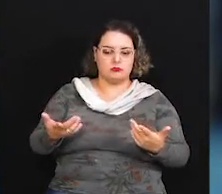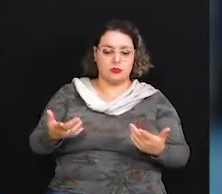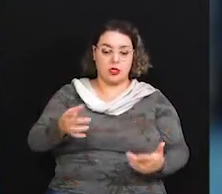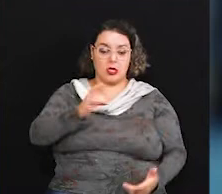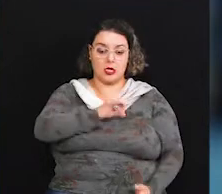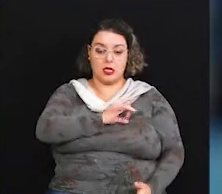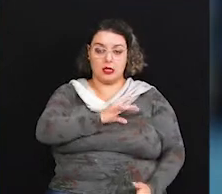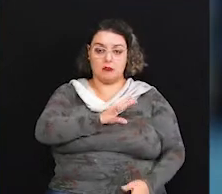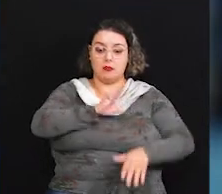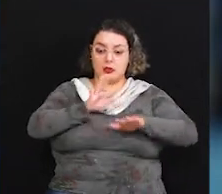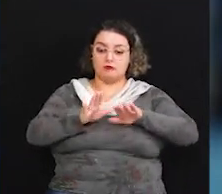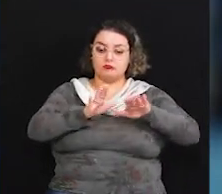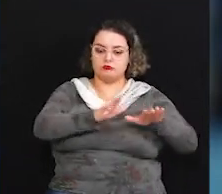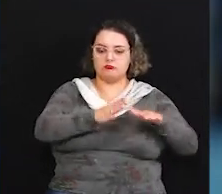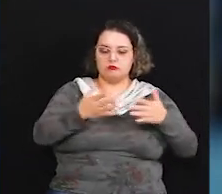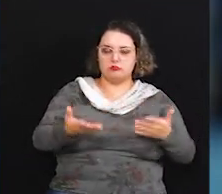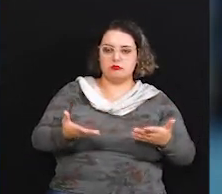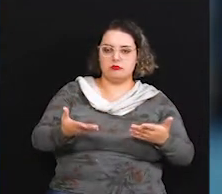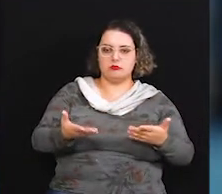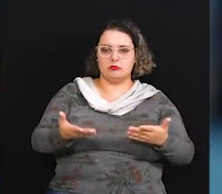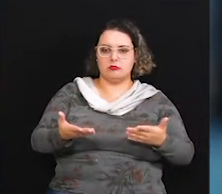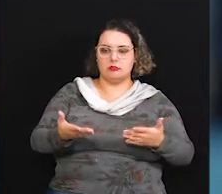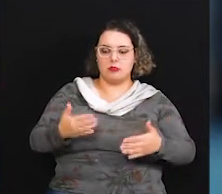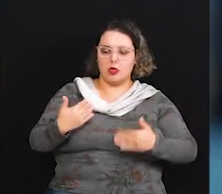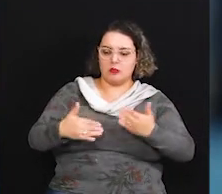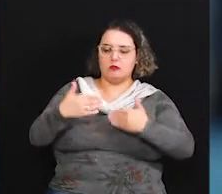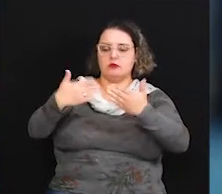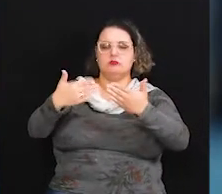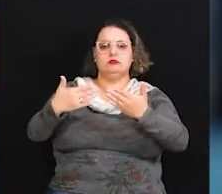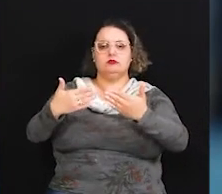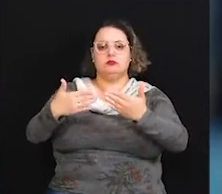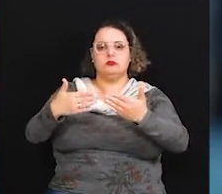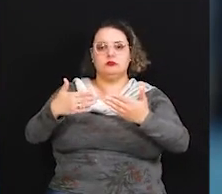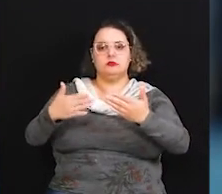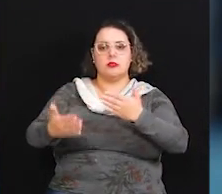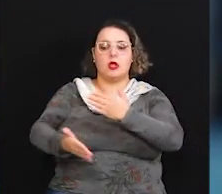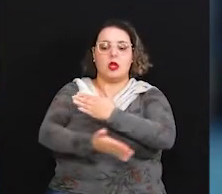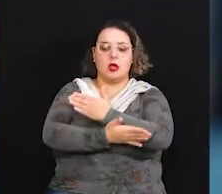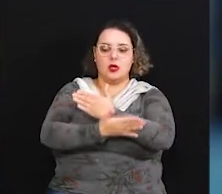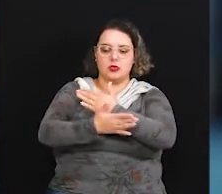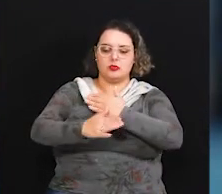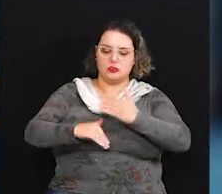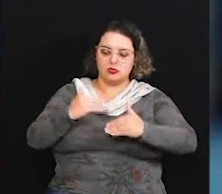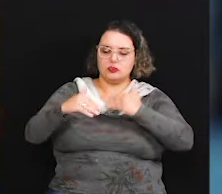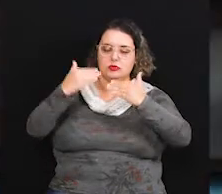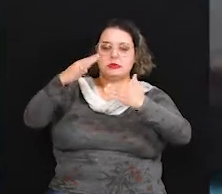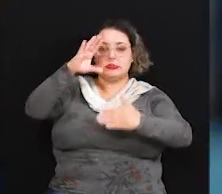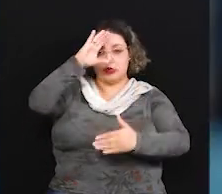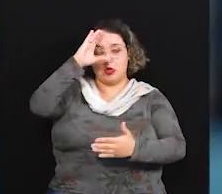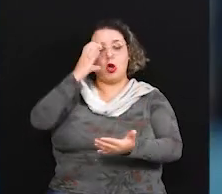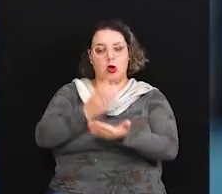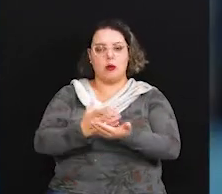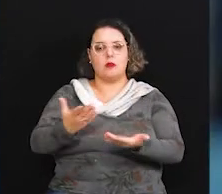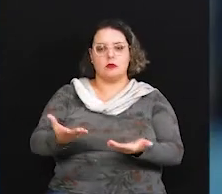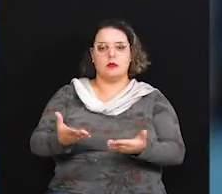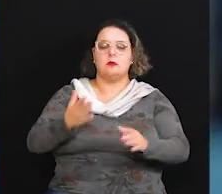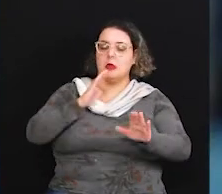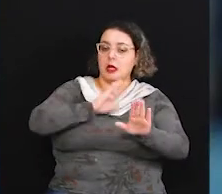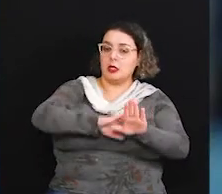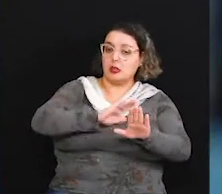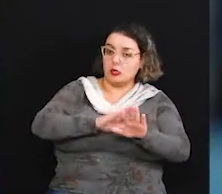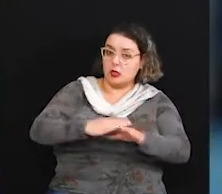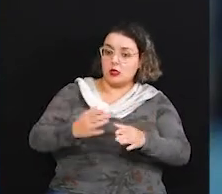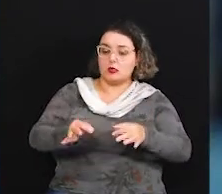Ela não tem medos, mas então a gente promove muito isso, que isso ajuda essa construção. Ela acho que daí precisa